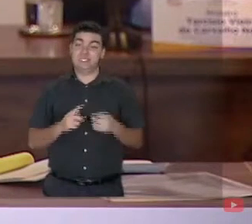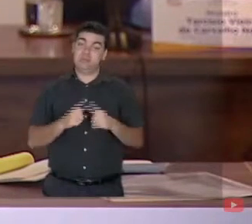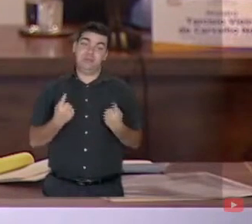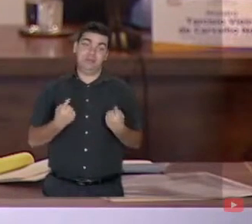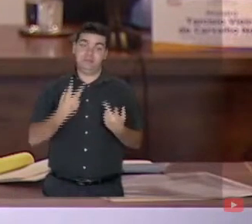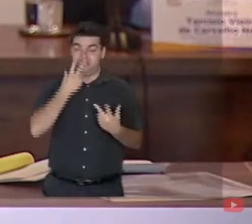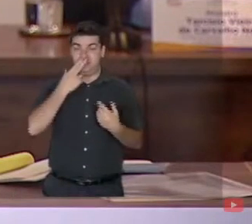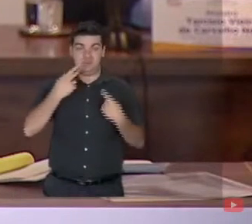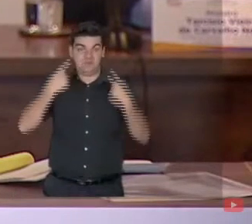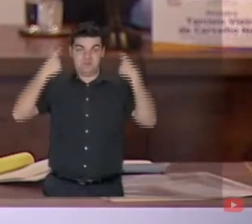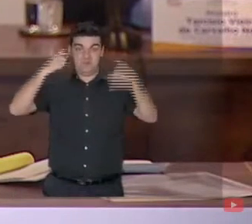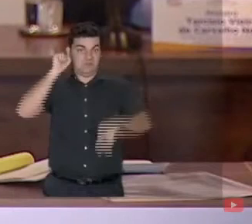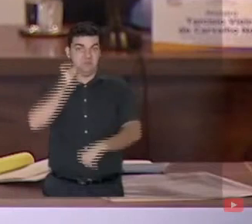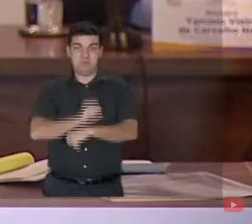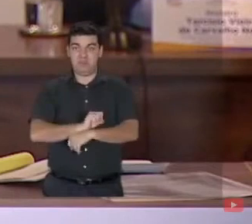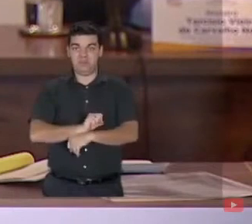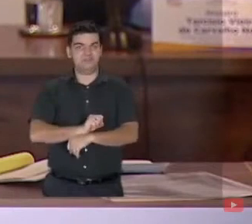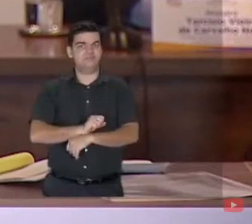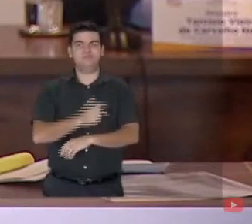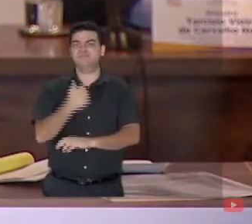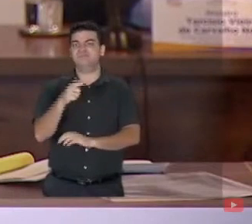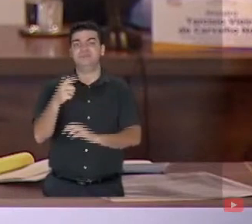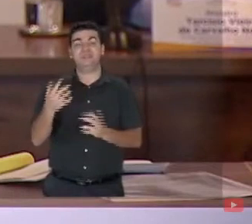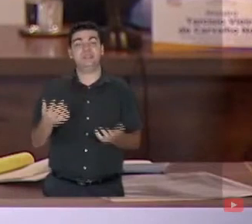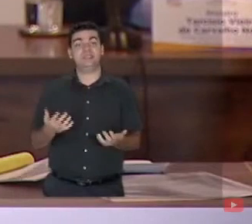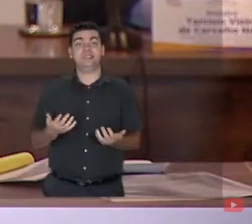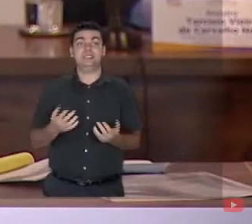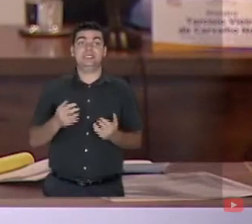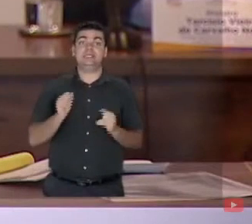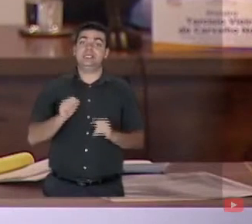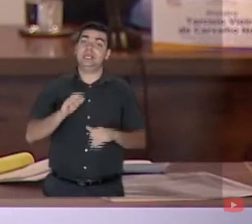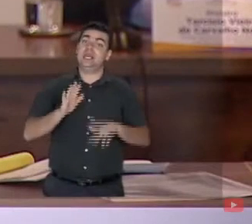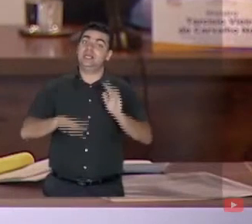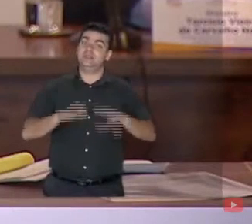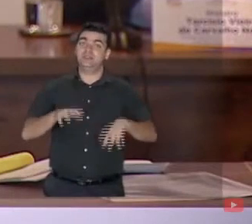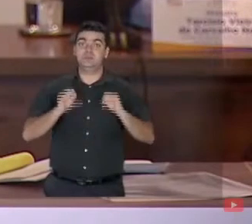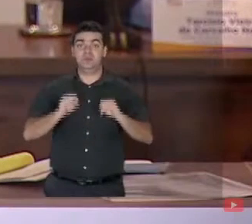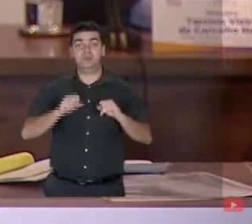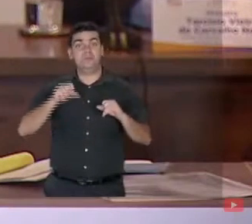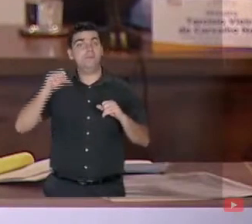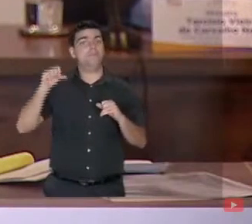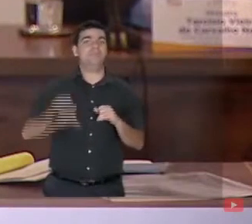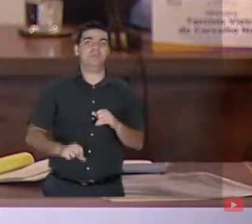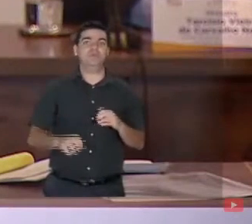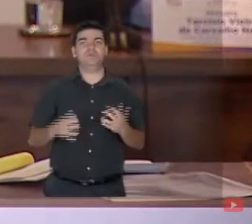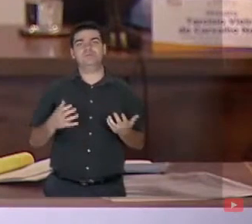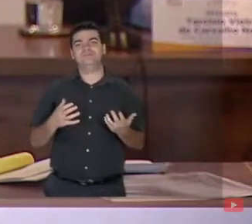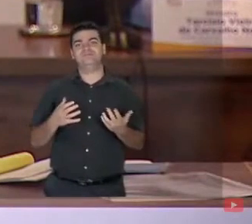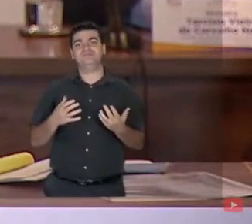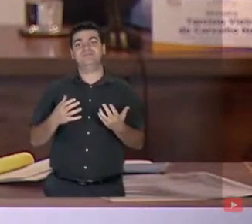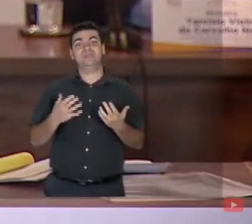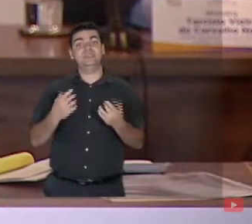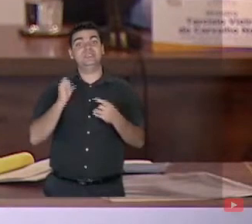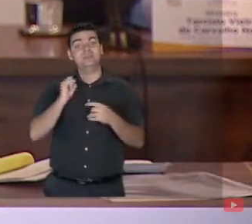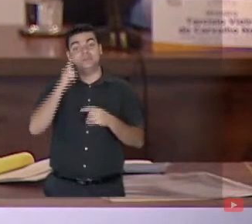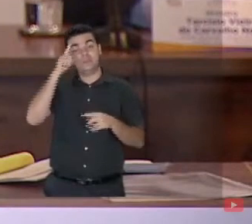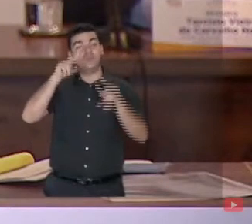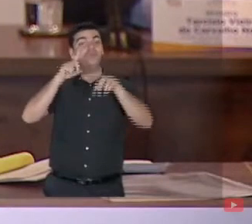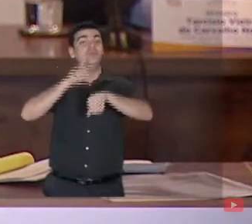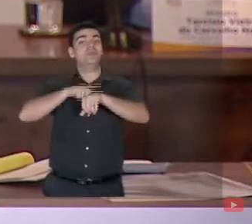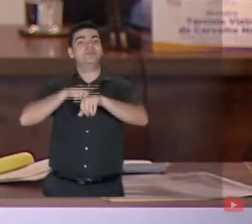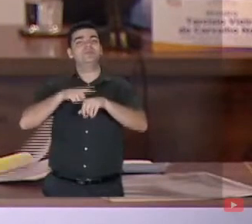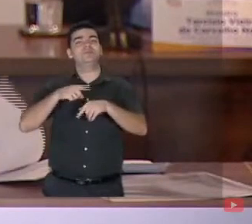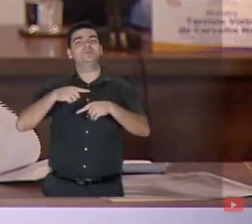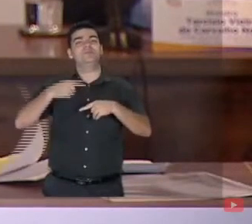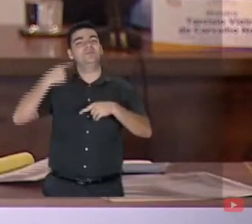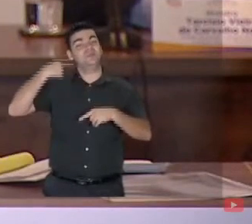cessa e até pontualmente ela pode se agravar relativamente à política. Mas